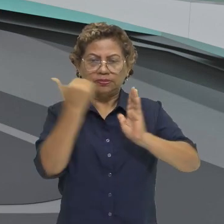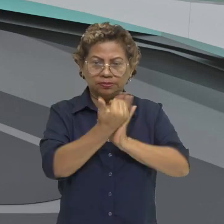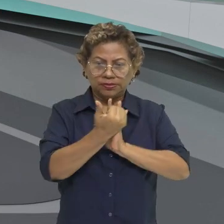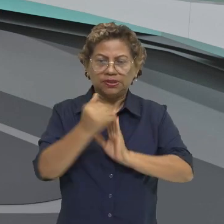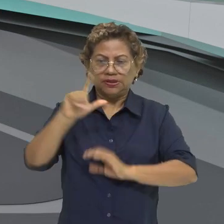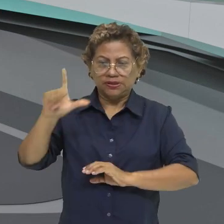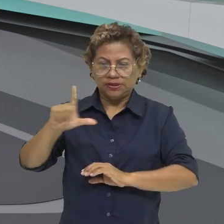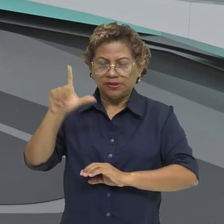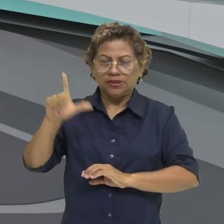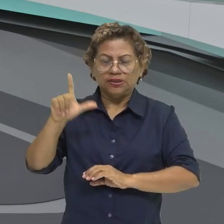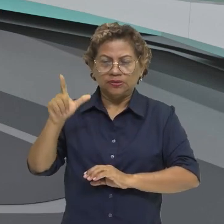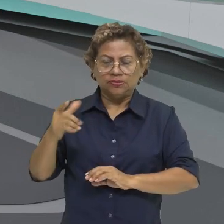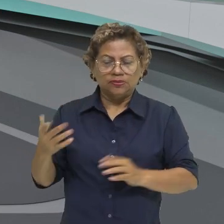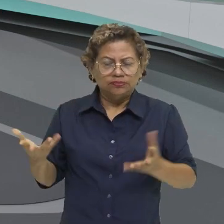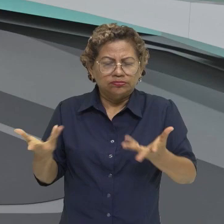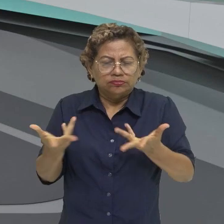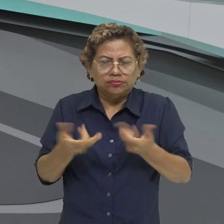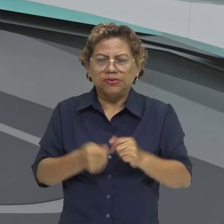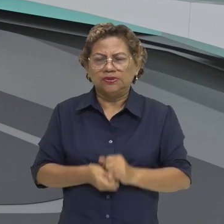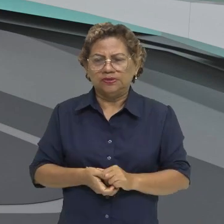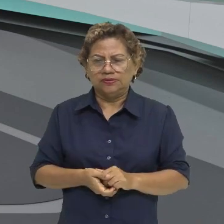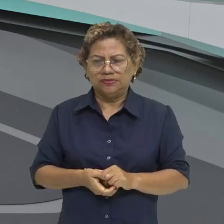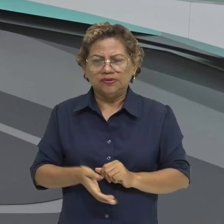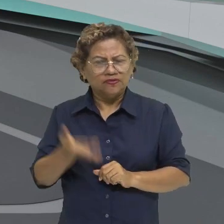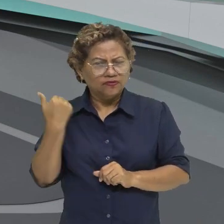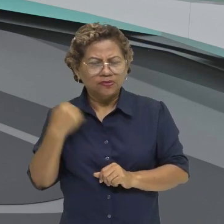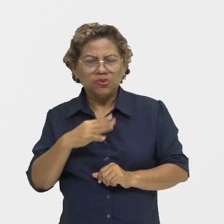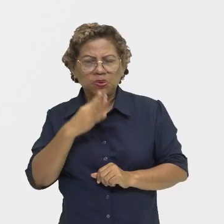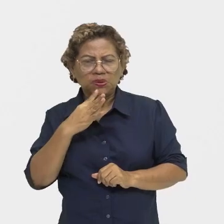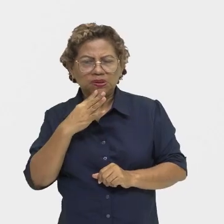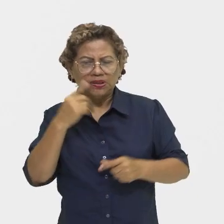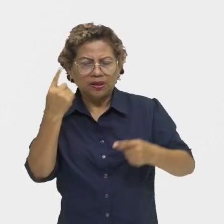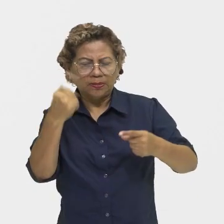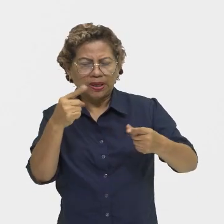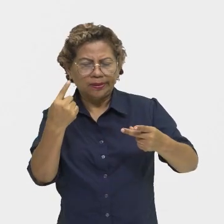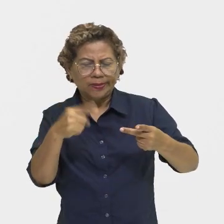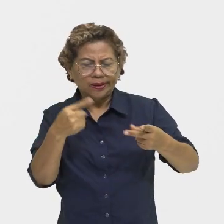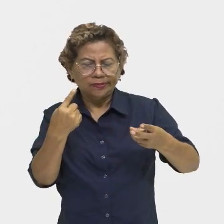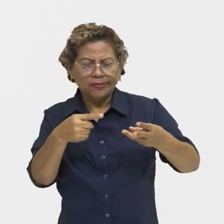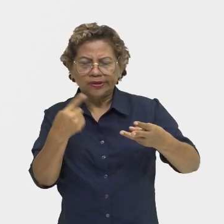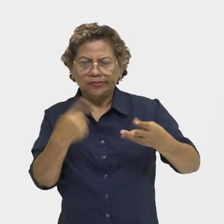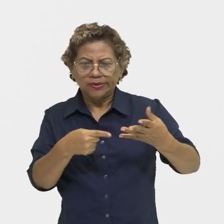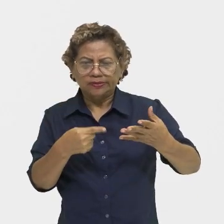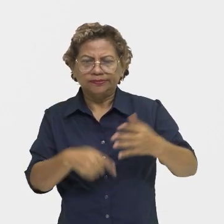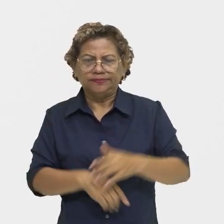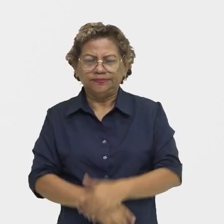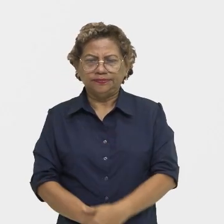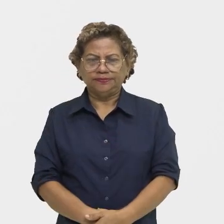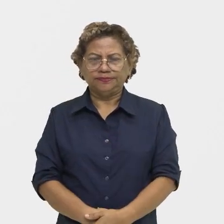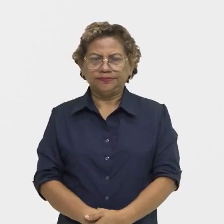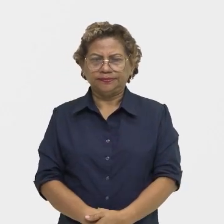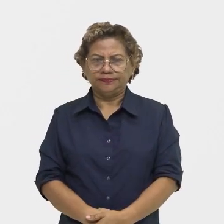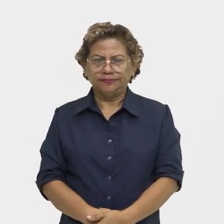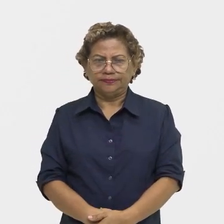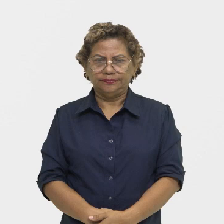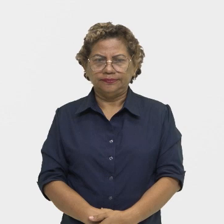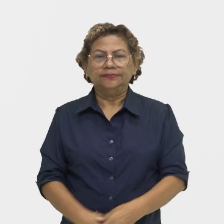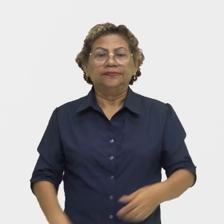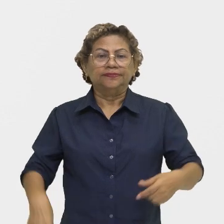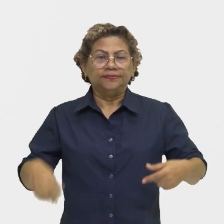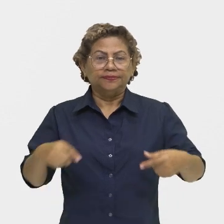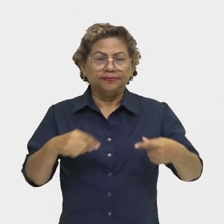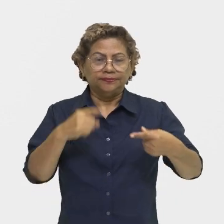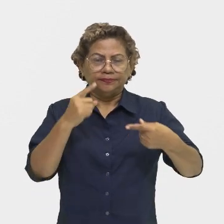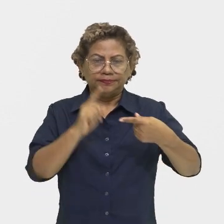Te apaixona pela literatura. Vamos conhecê-la uma por uma? Vamos lá? Olha aí. Então, a função estética, ela